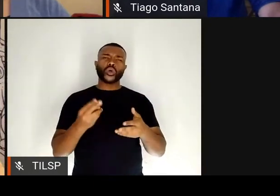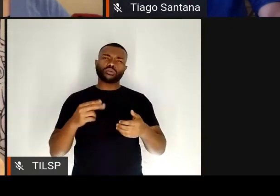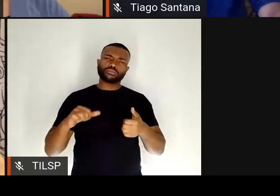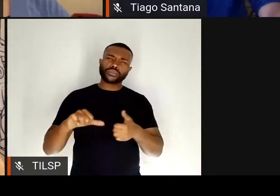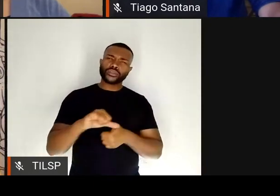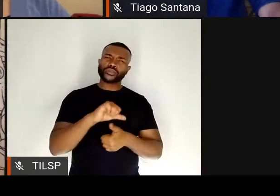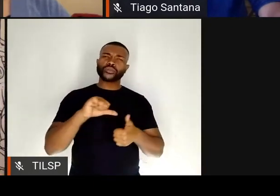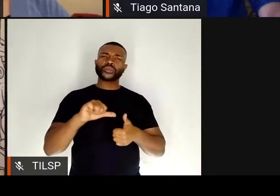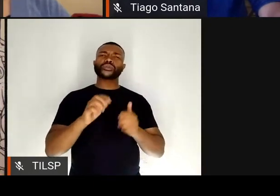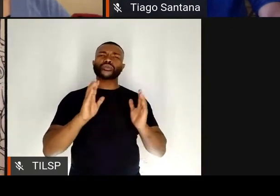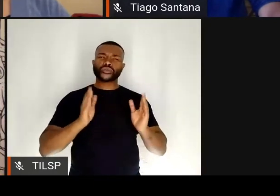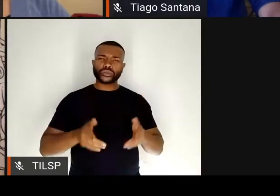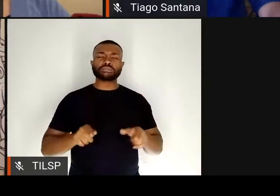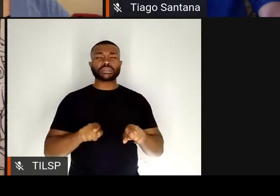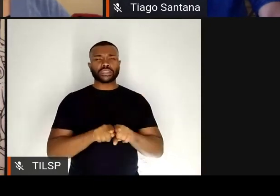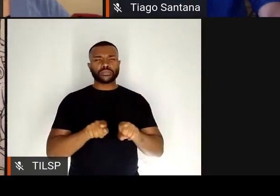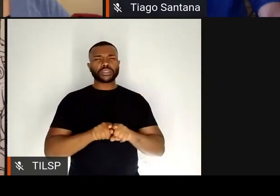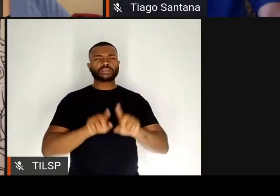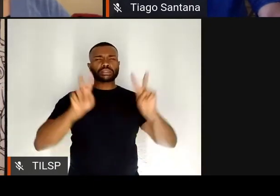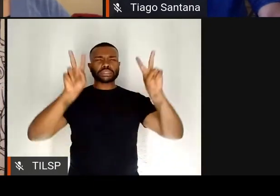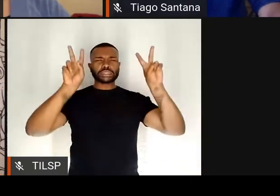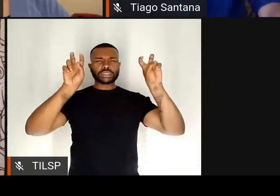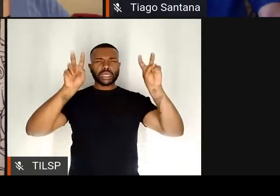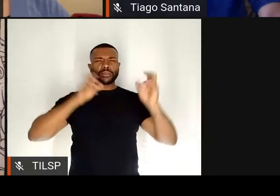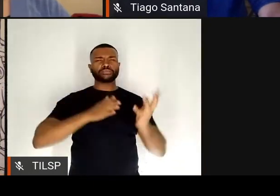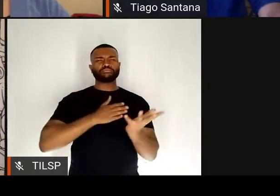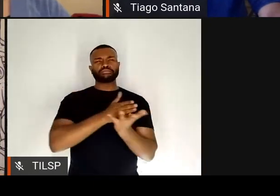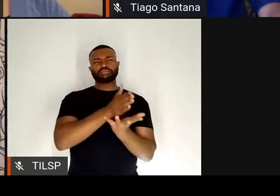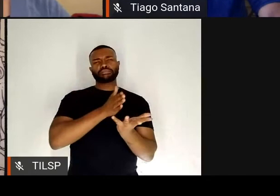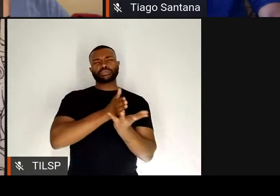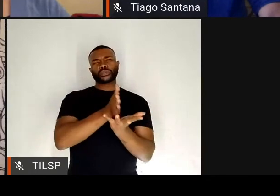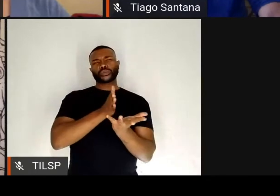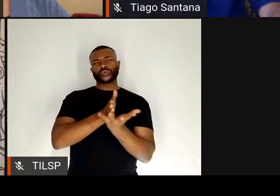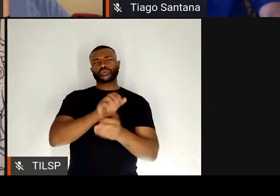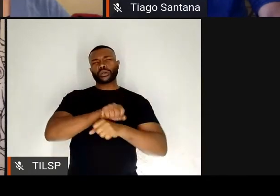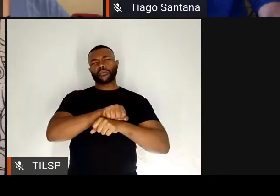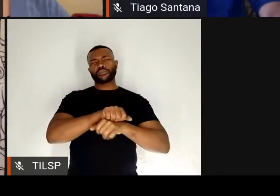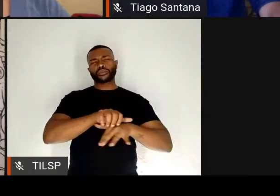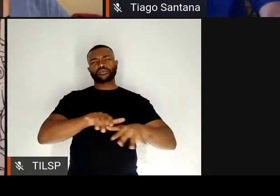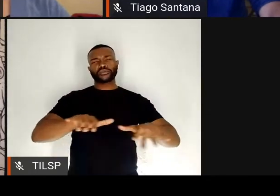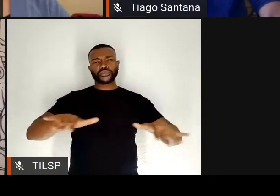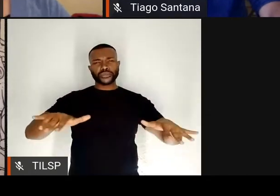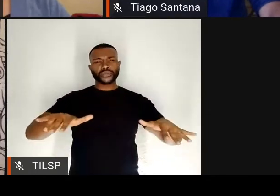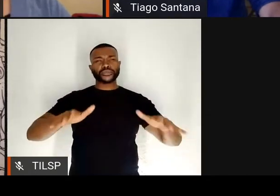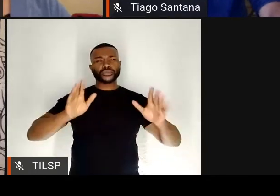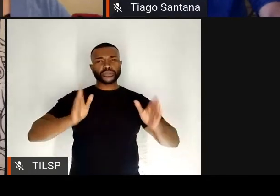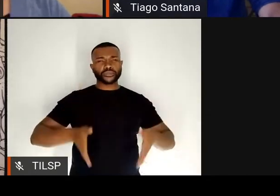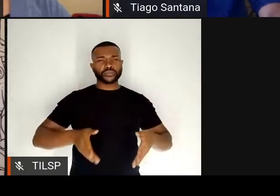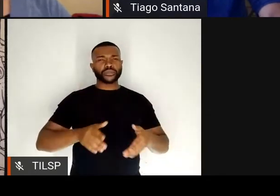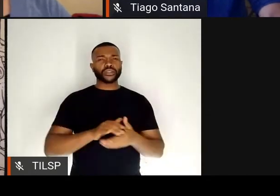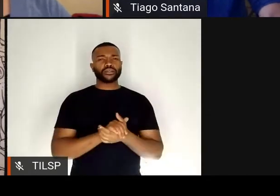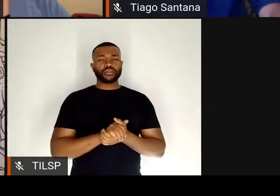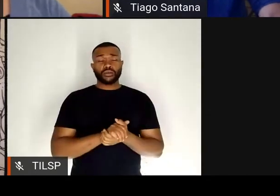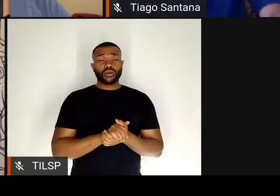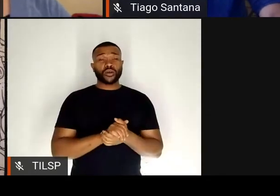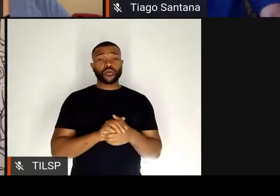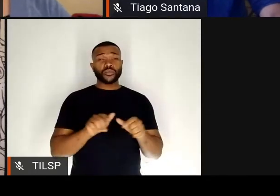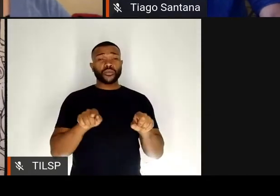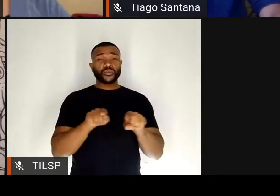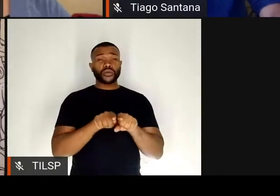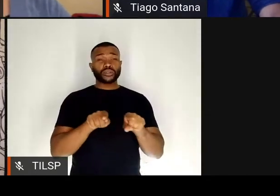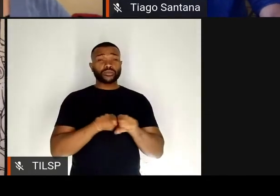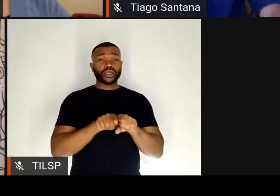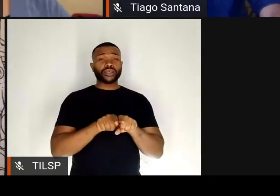em questões difusas em alguns momentos. Enfim, mas tudo isso passa por essa questão de que é uma ambição, talvez,